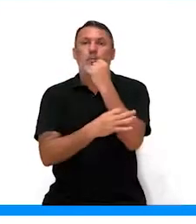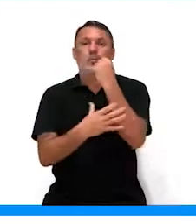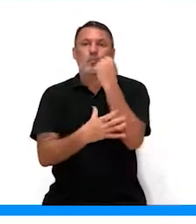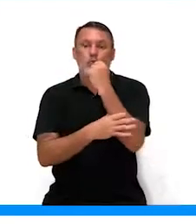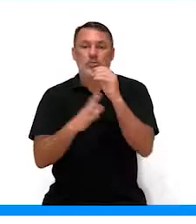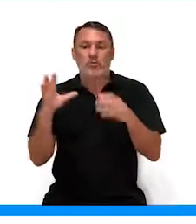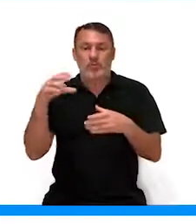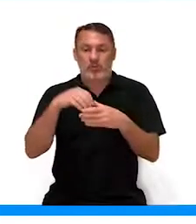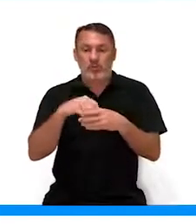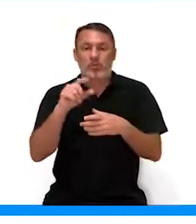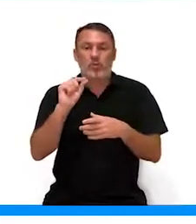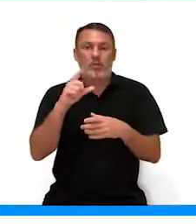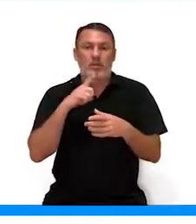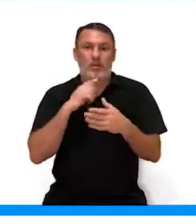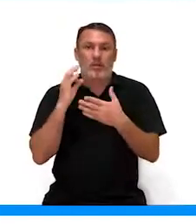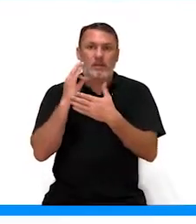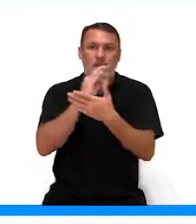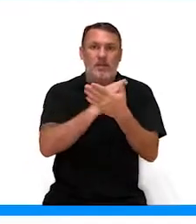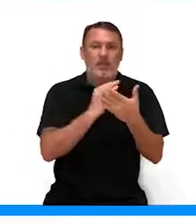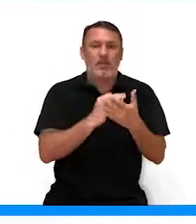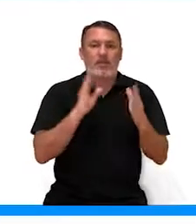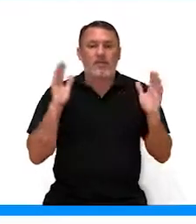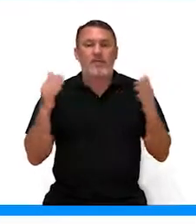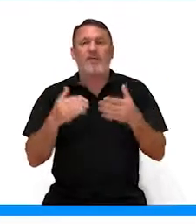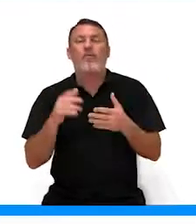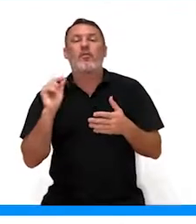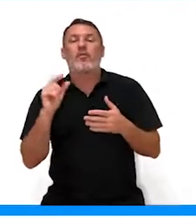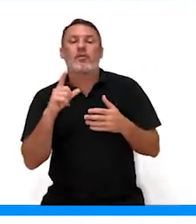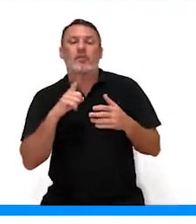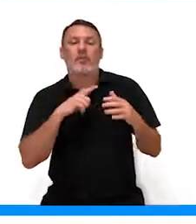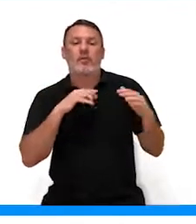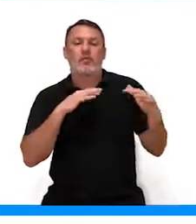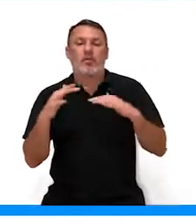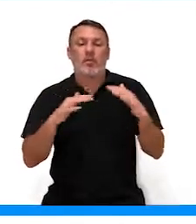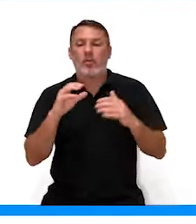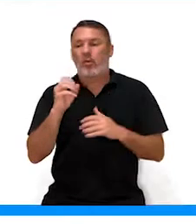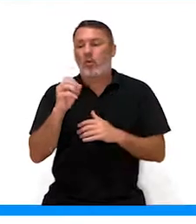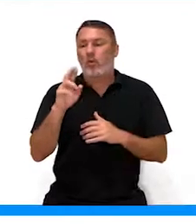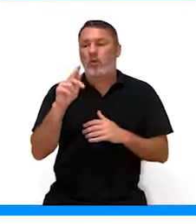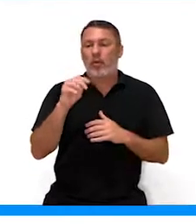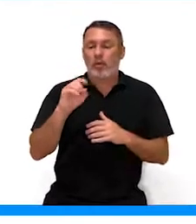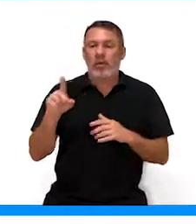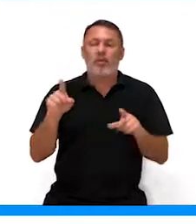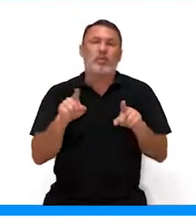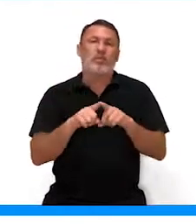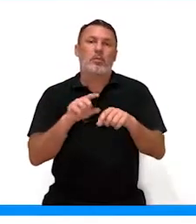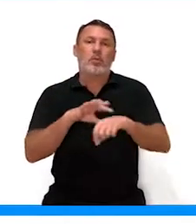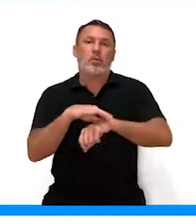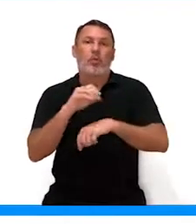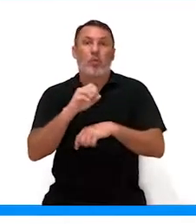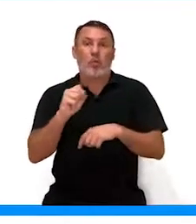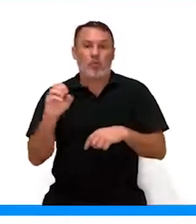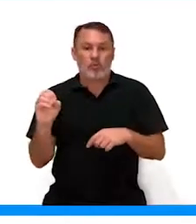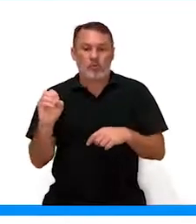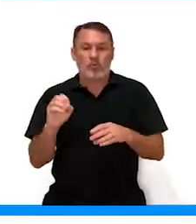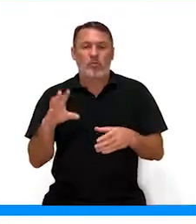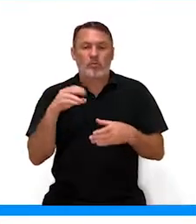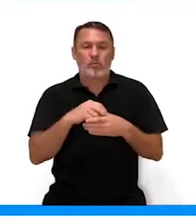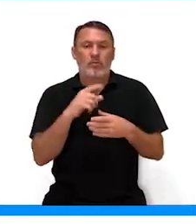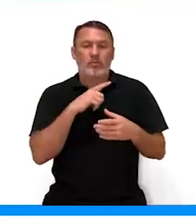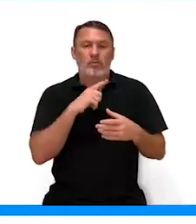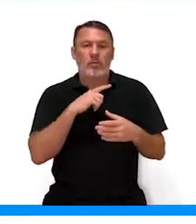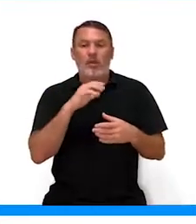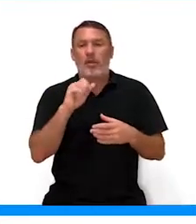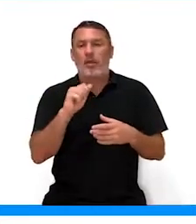Nos tecidos musculares, a gente vai ter células que vão estar especializadas com o movimento dos órgãos e dos